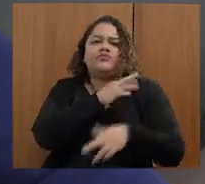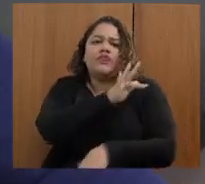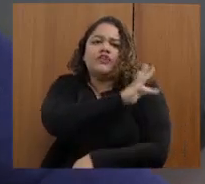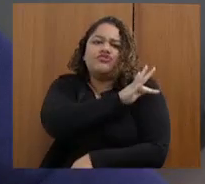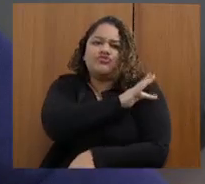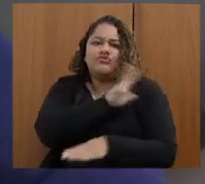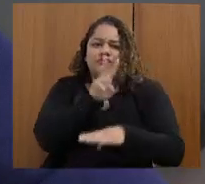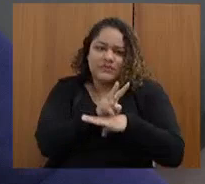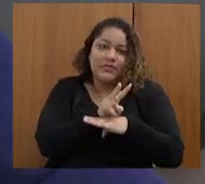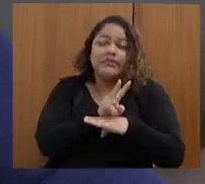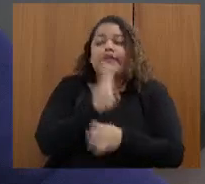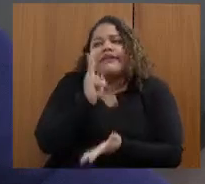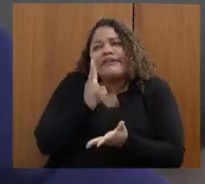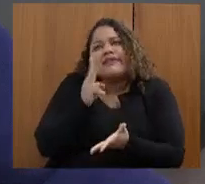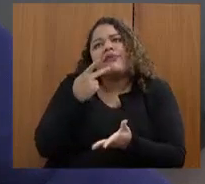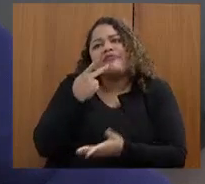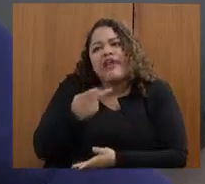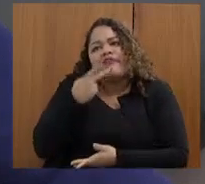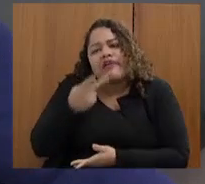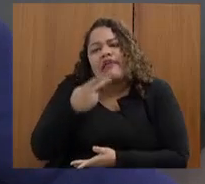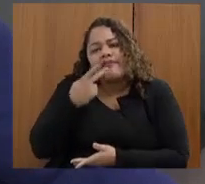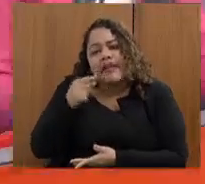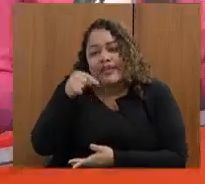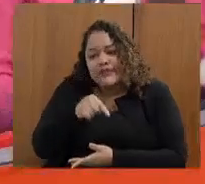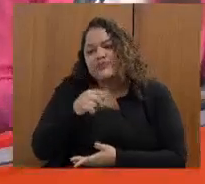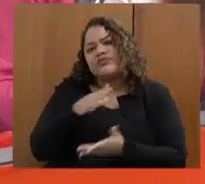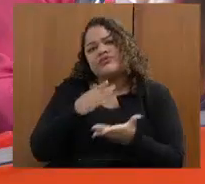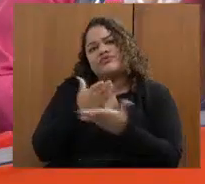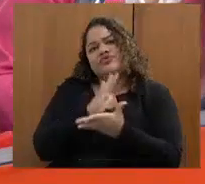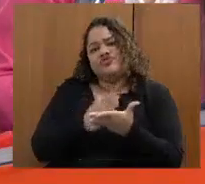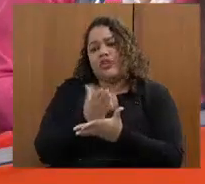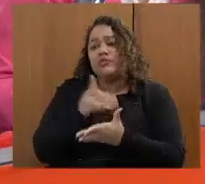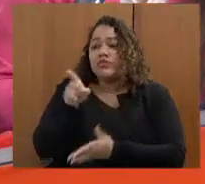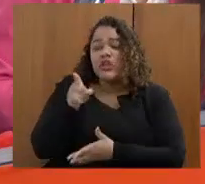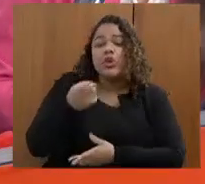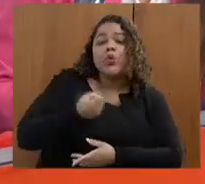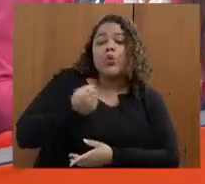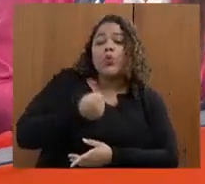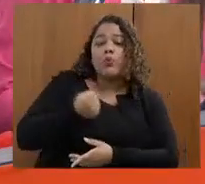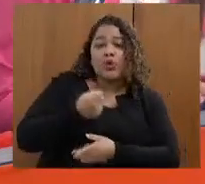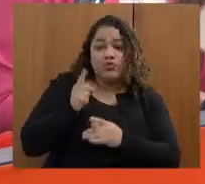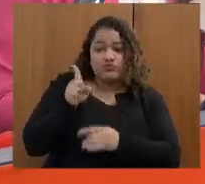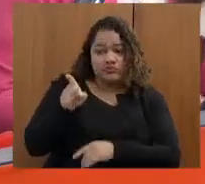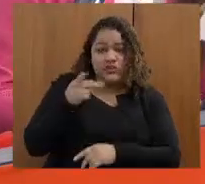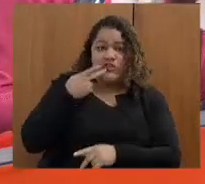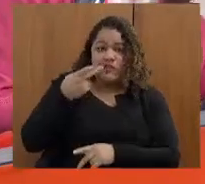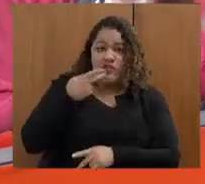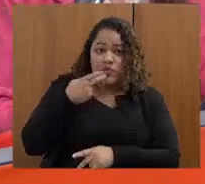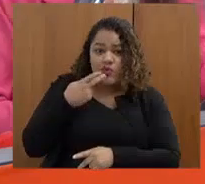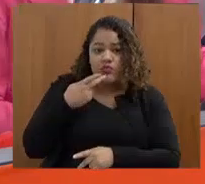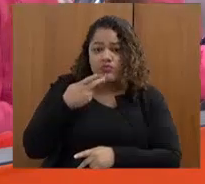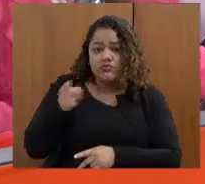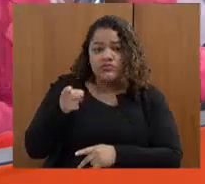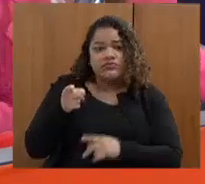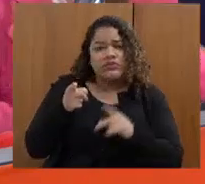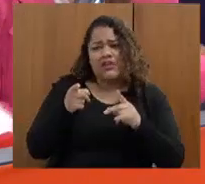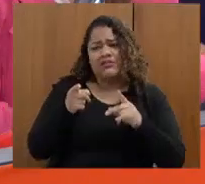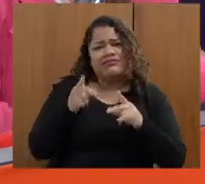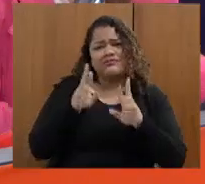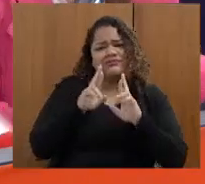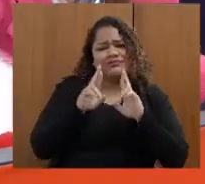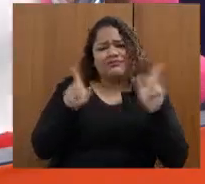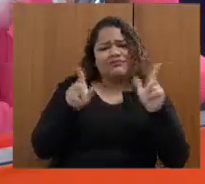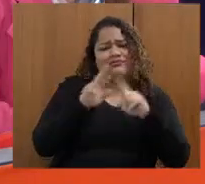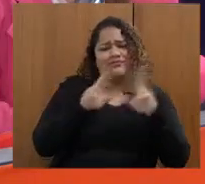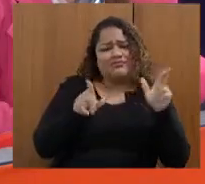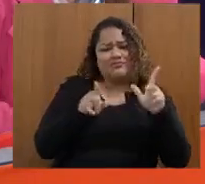números ou deputada que a senhora Traz eles eles não convergem com os números